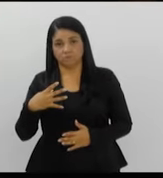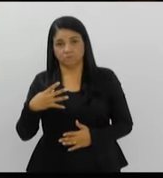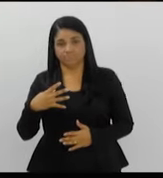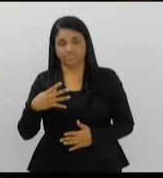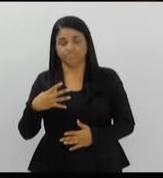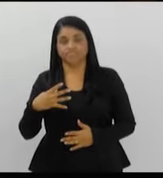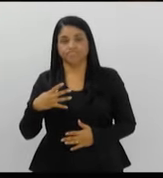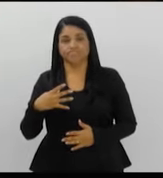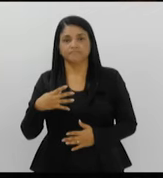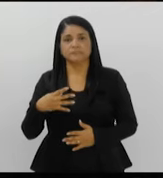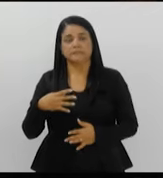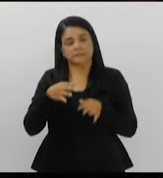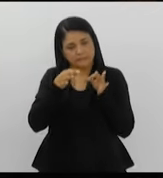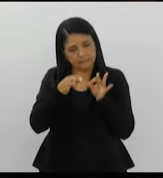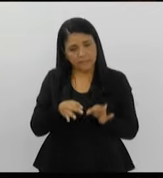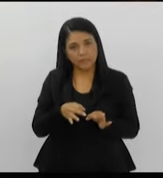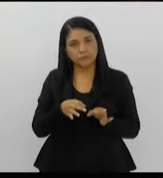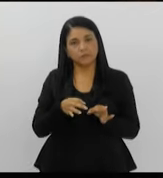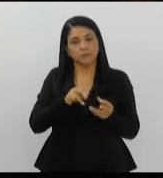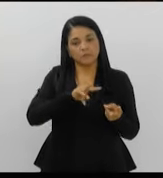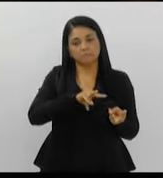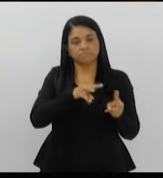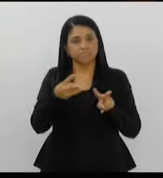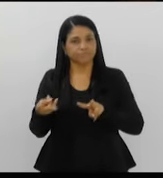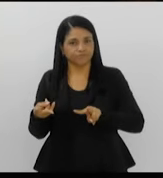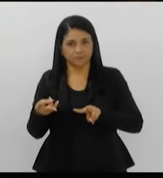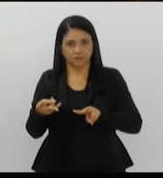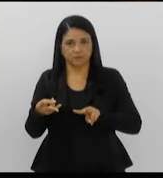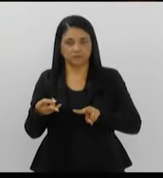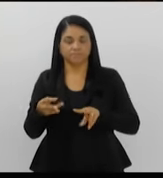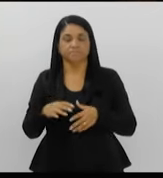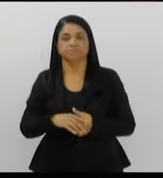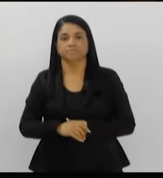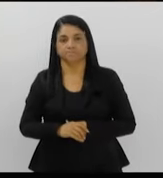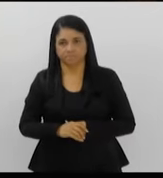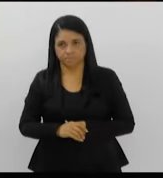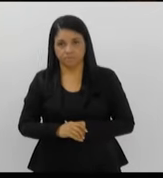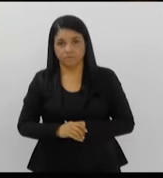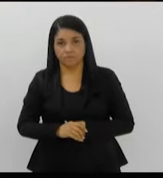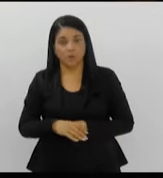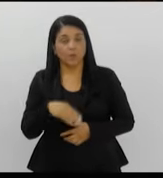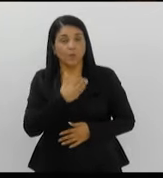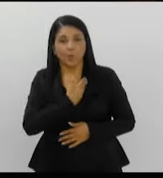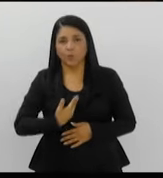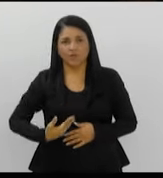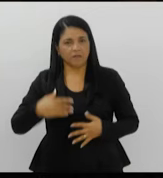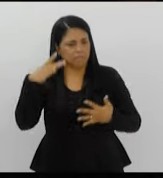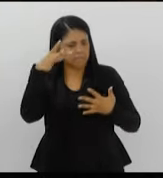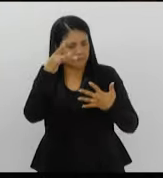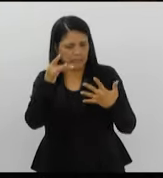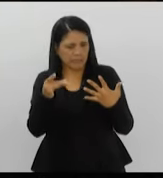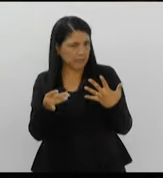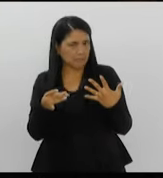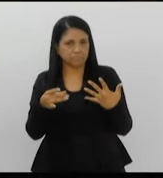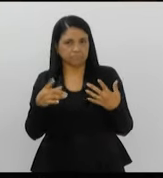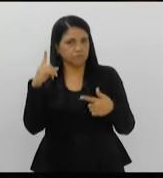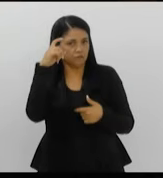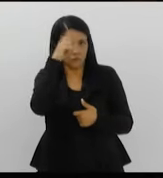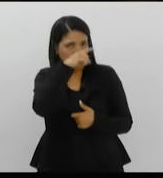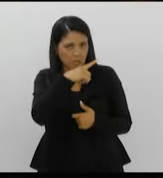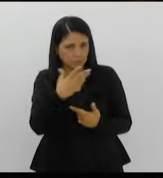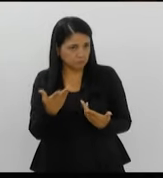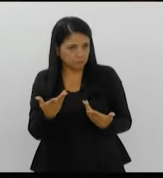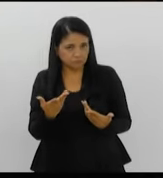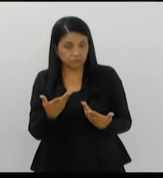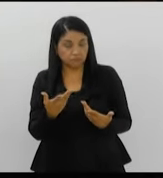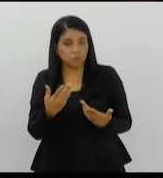que razoável para se fazer essa transição. O governo não detalha as dificuldades e não aponta